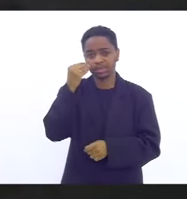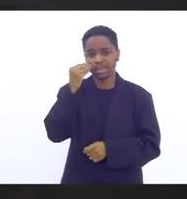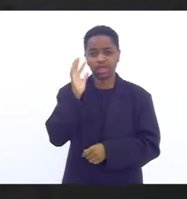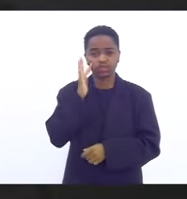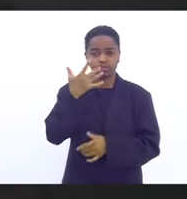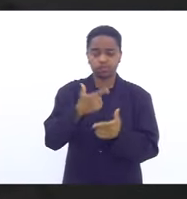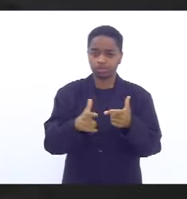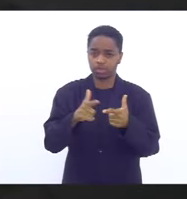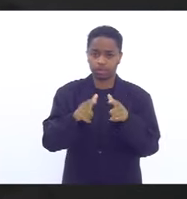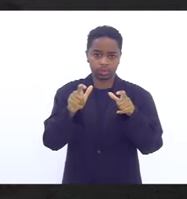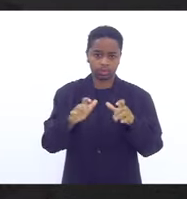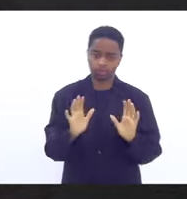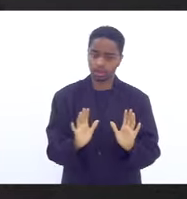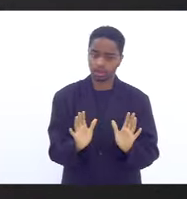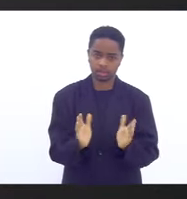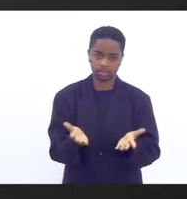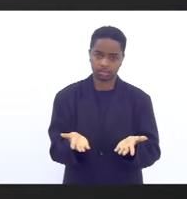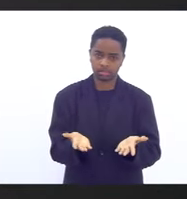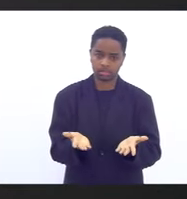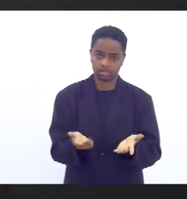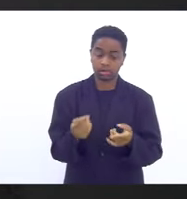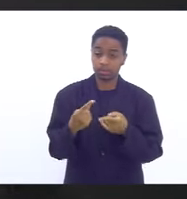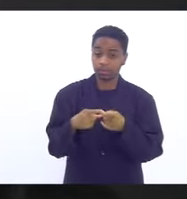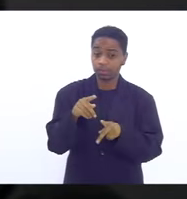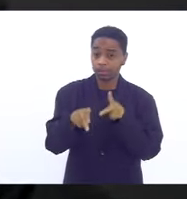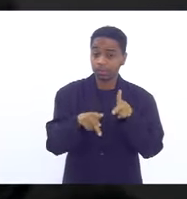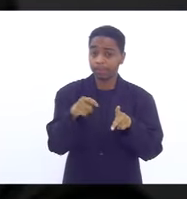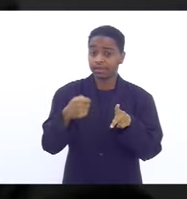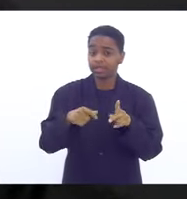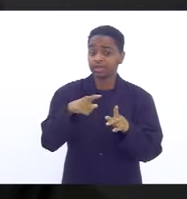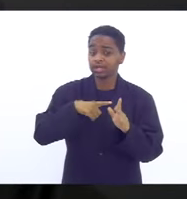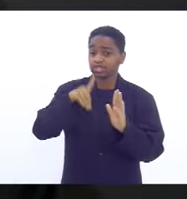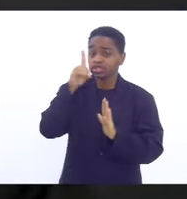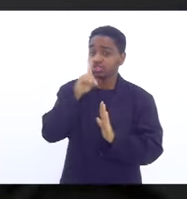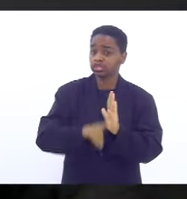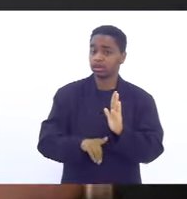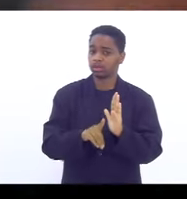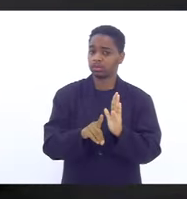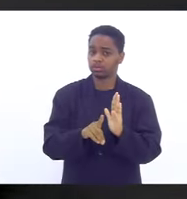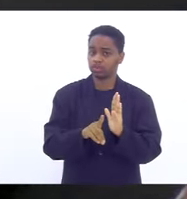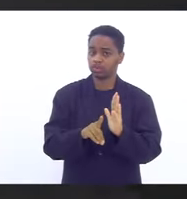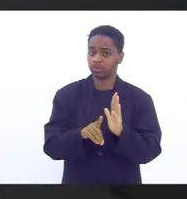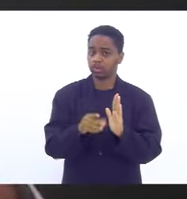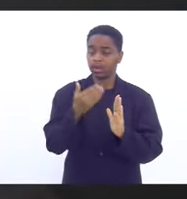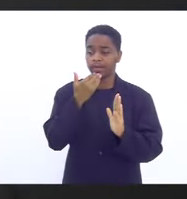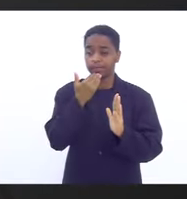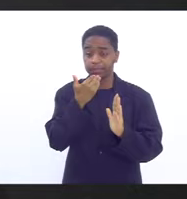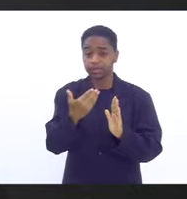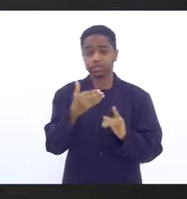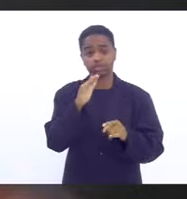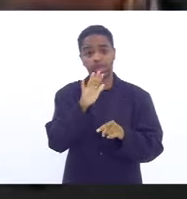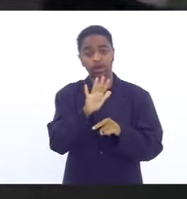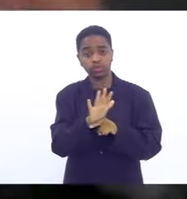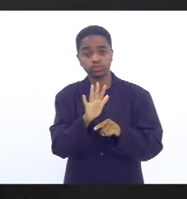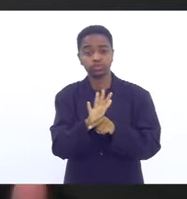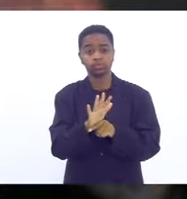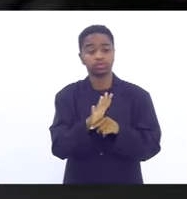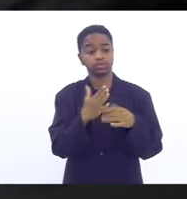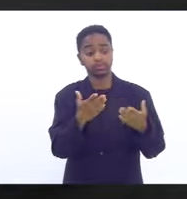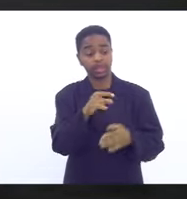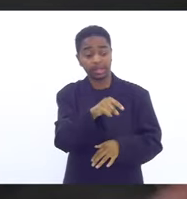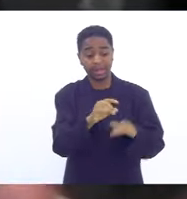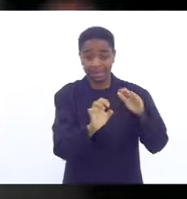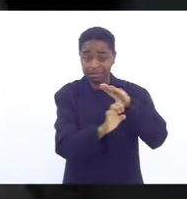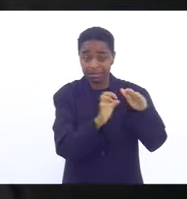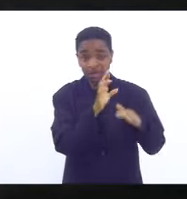região dele. O povo tem que ter o direito legítimo de pedir socorro e a empresa